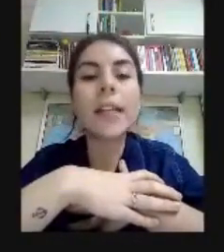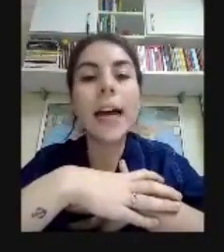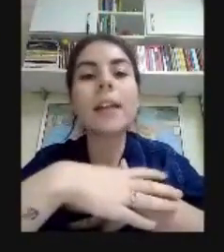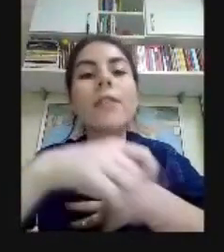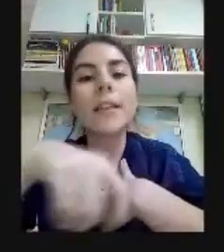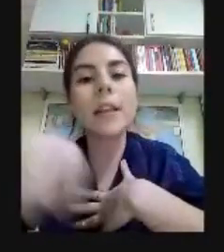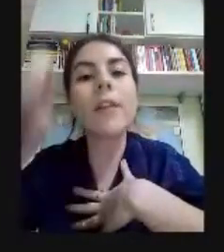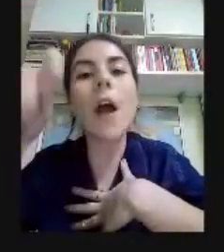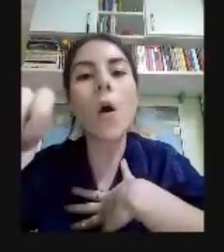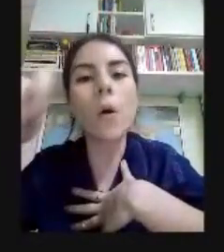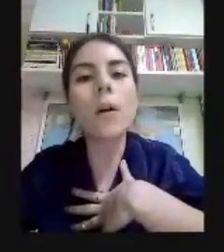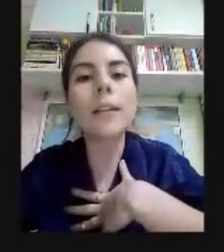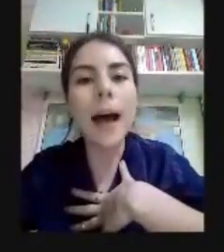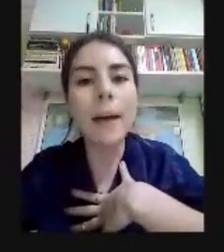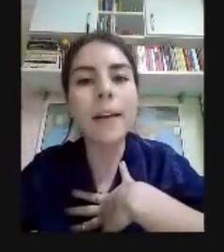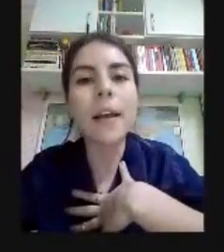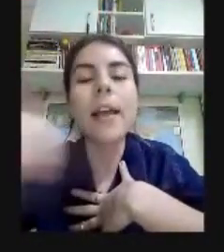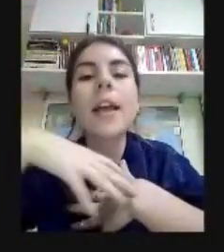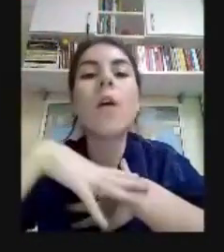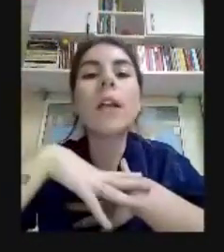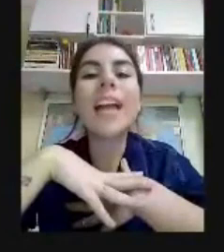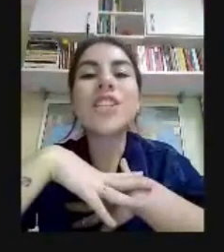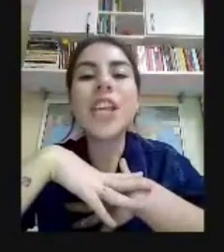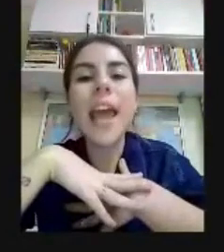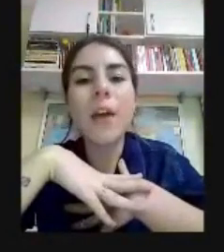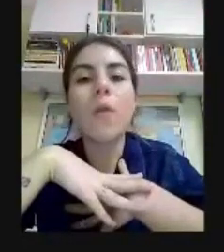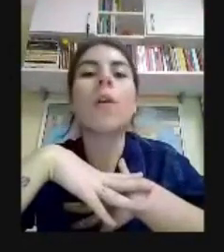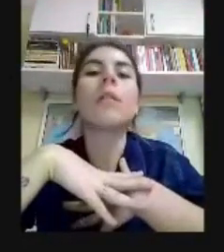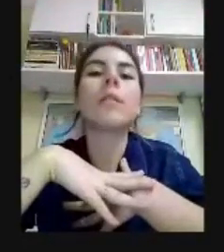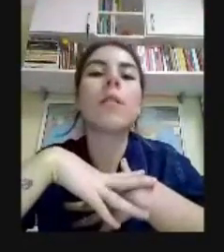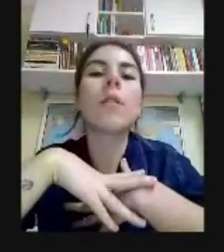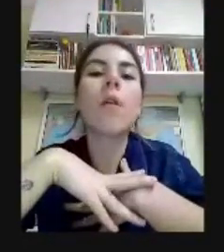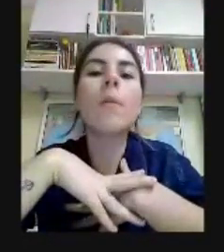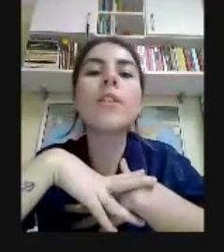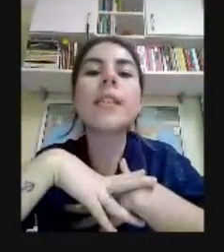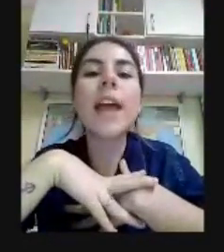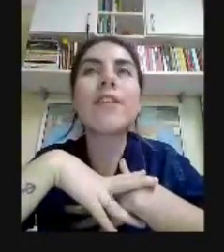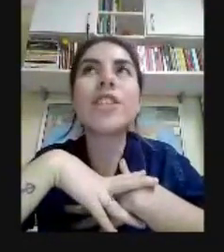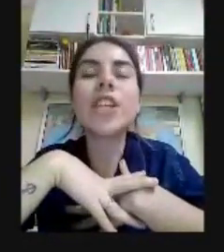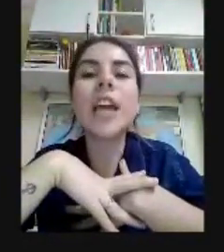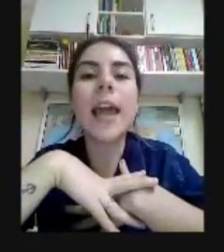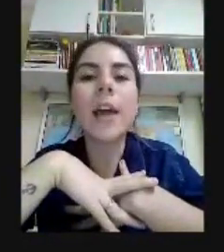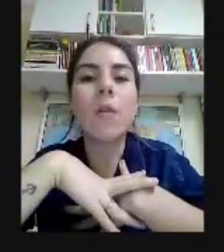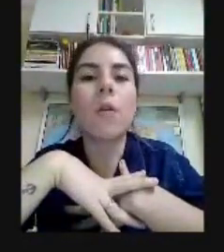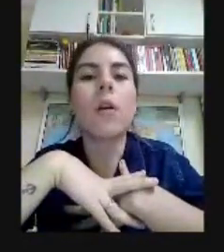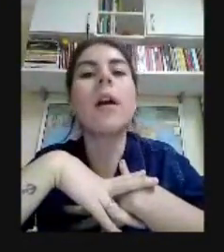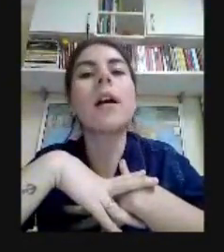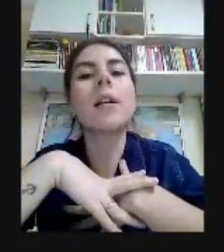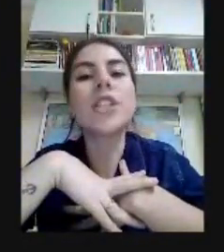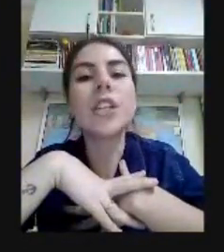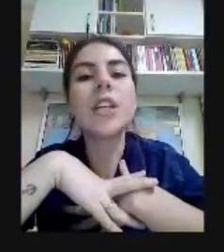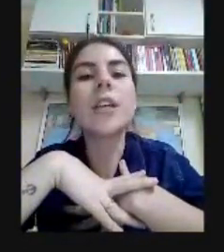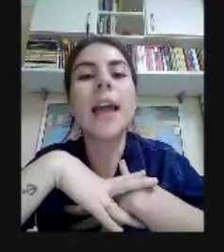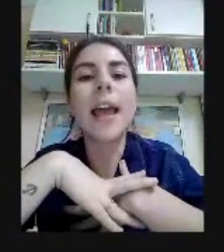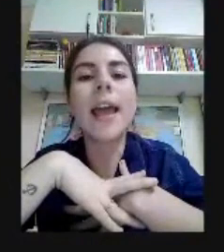aí jennifer vai lá e vai escrever o lá olá diego como a gente escreve diego